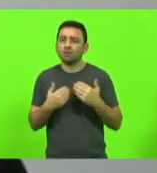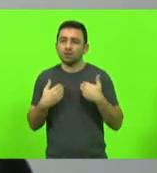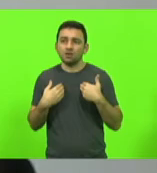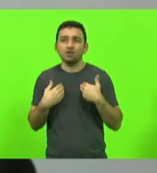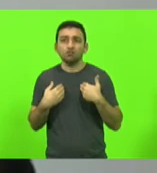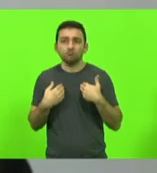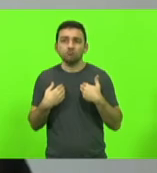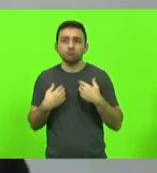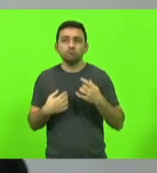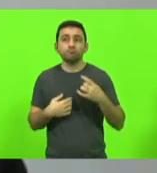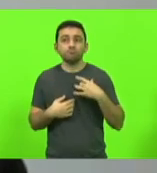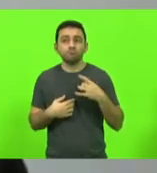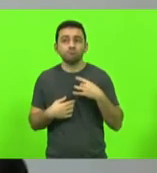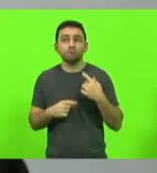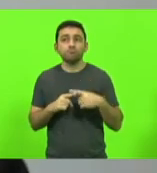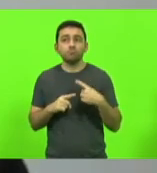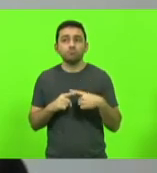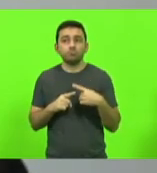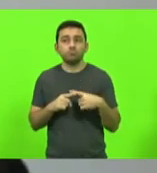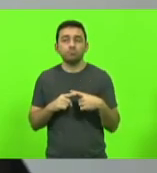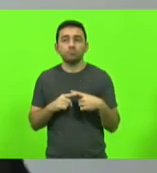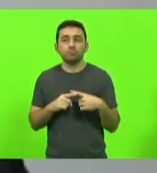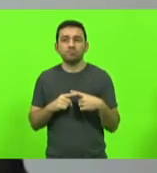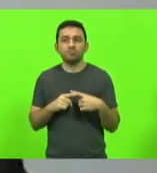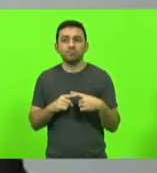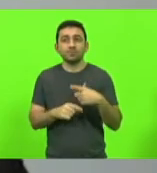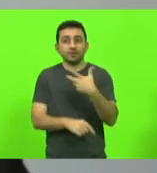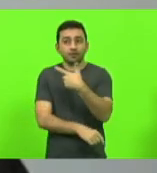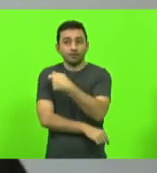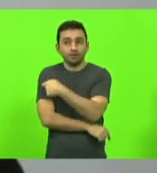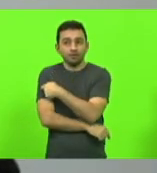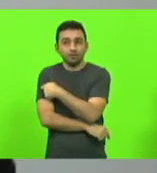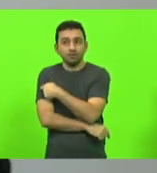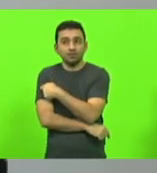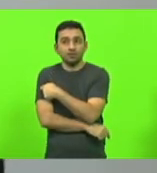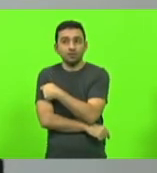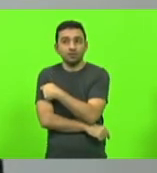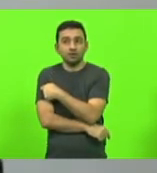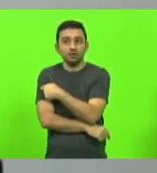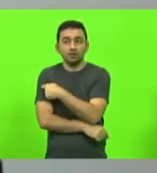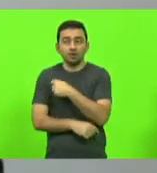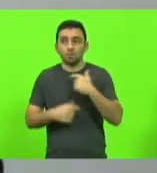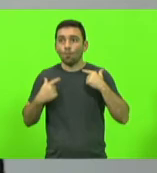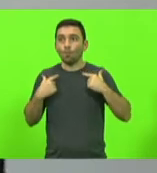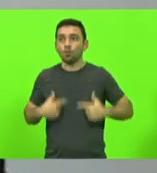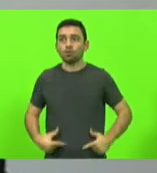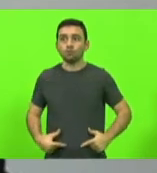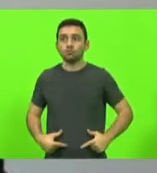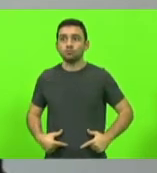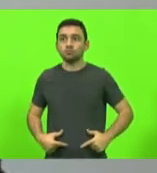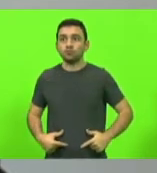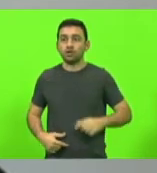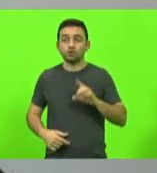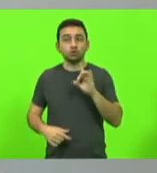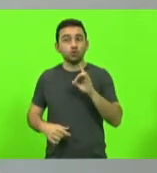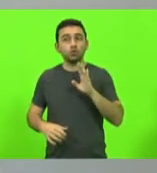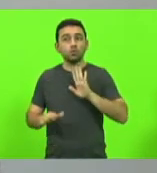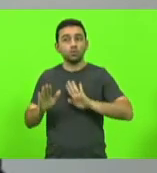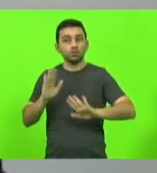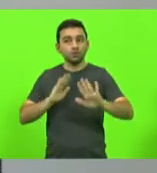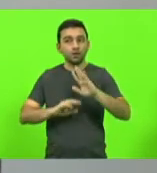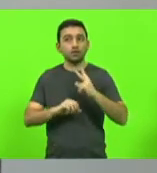receio, porque a vacina não é imunização, ela é uma cautela, uma